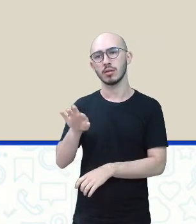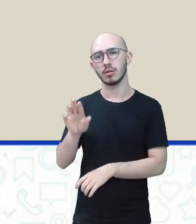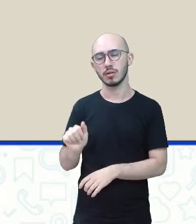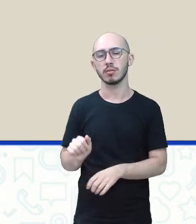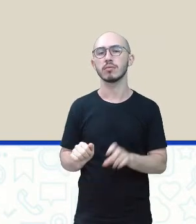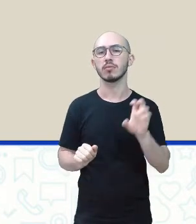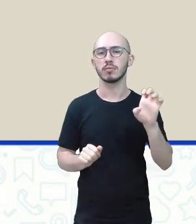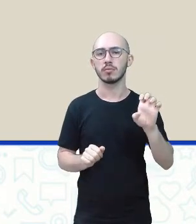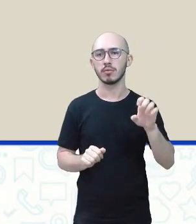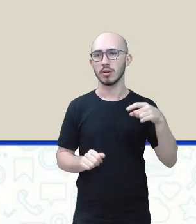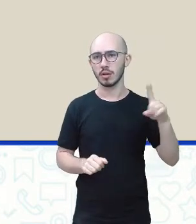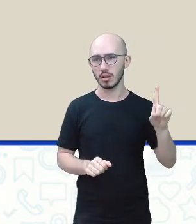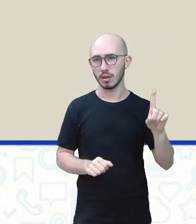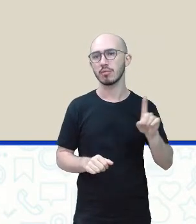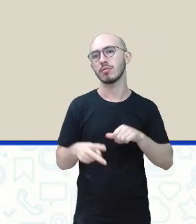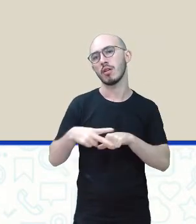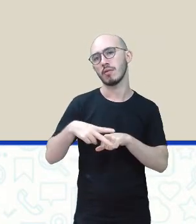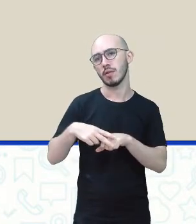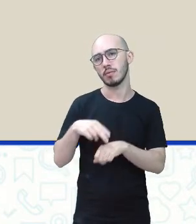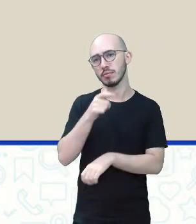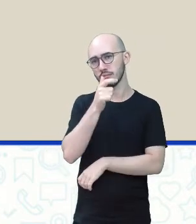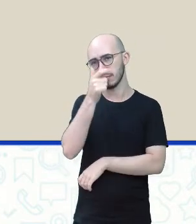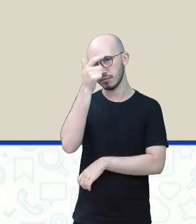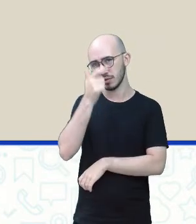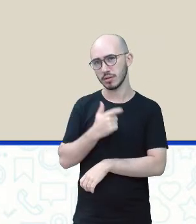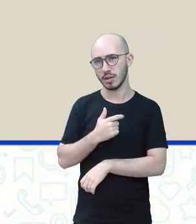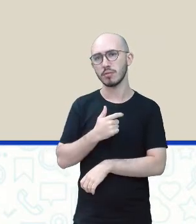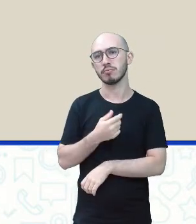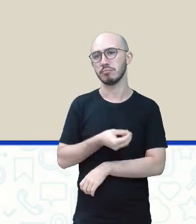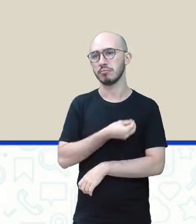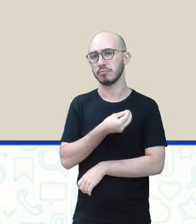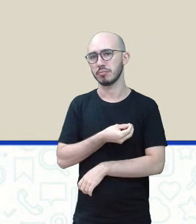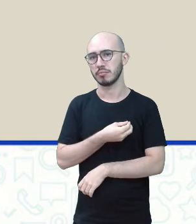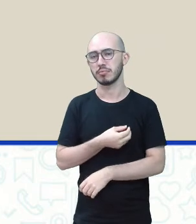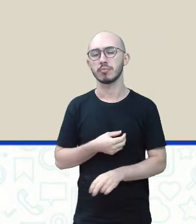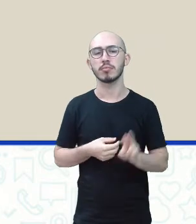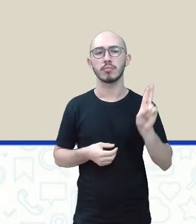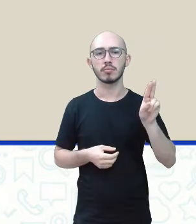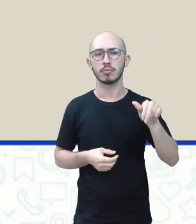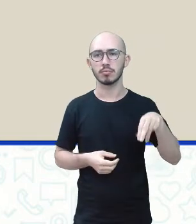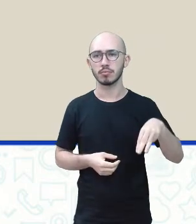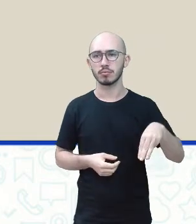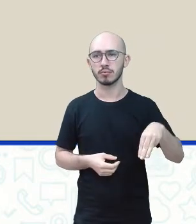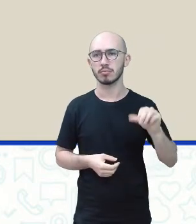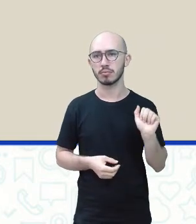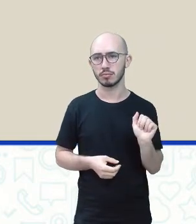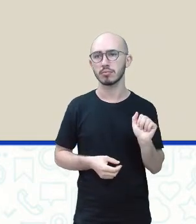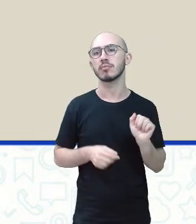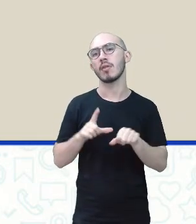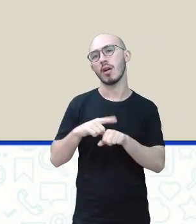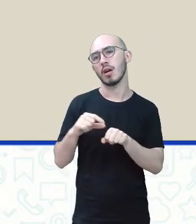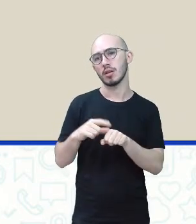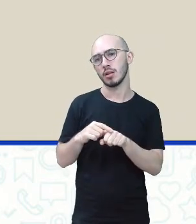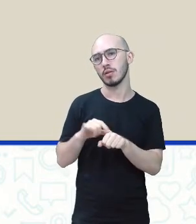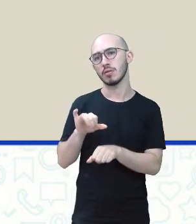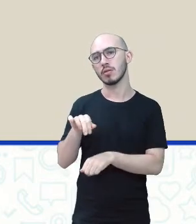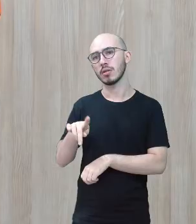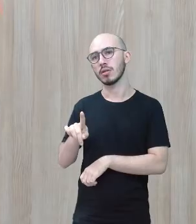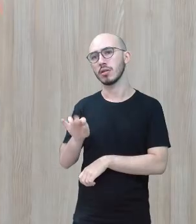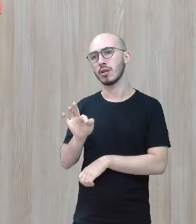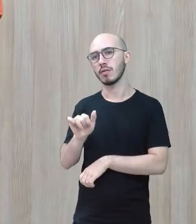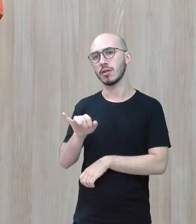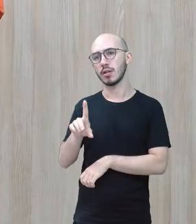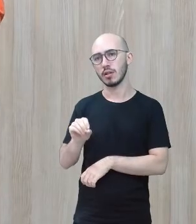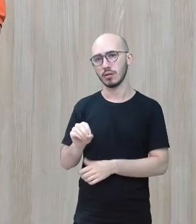verbo ser, presente do indicativo. Artigo indefinido, já que o,